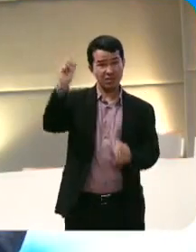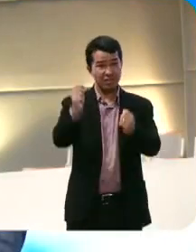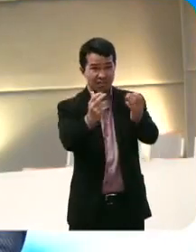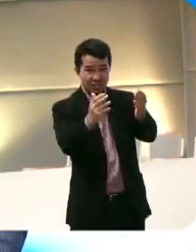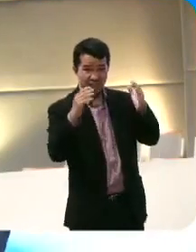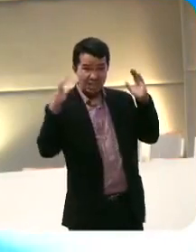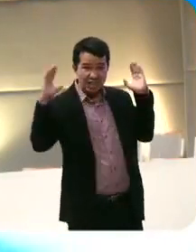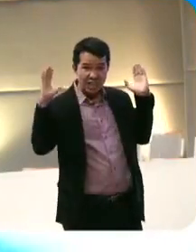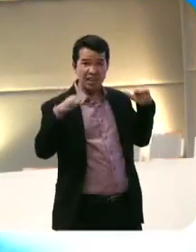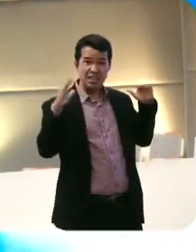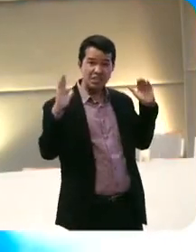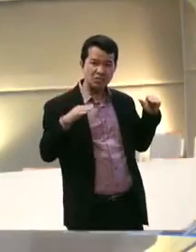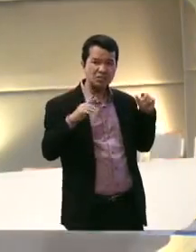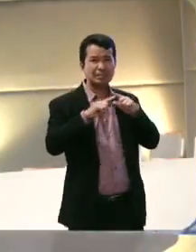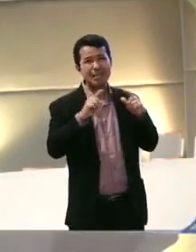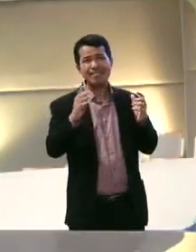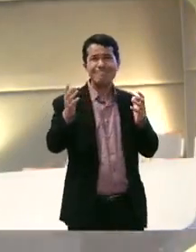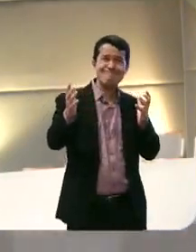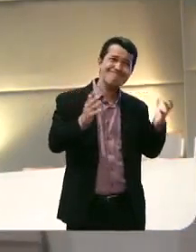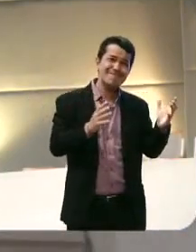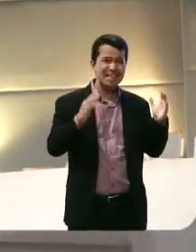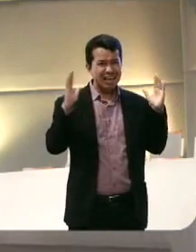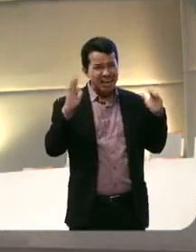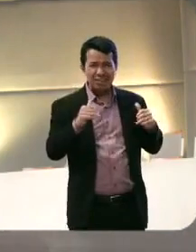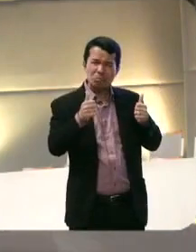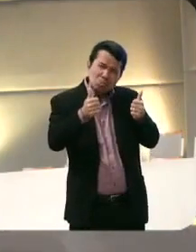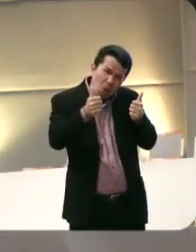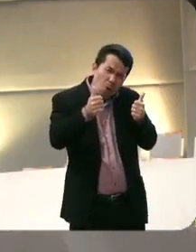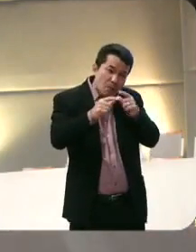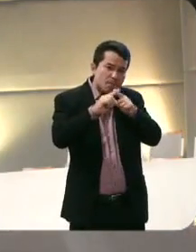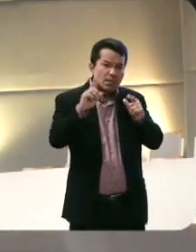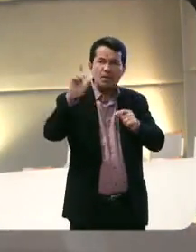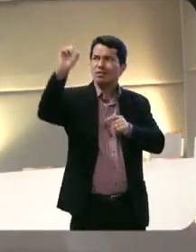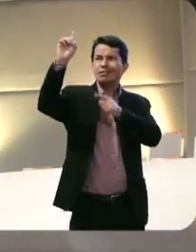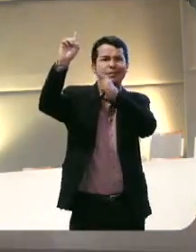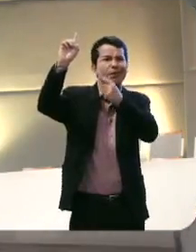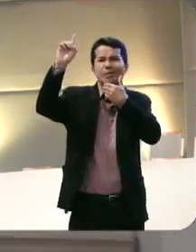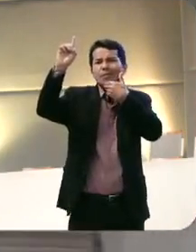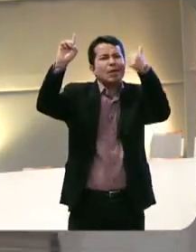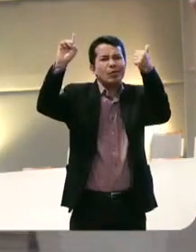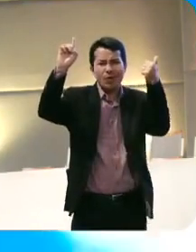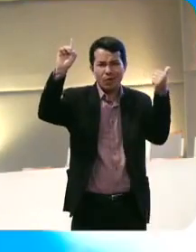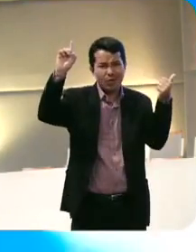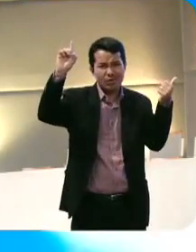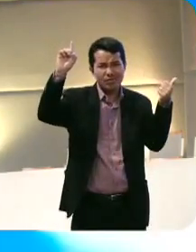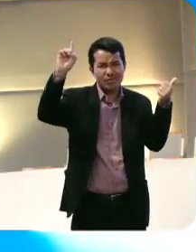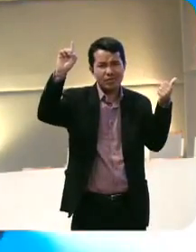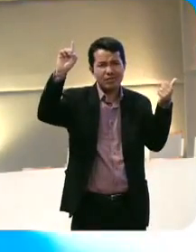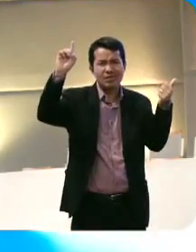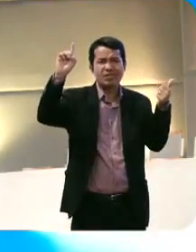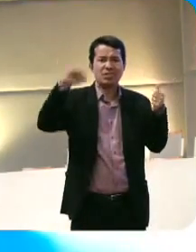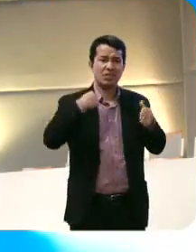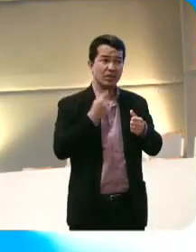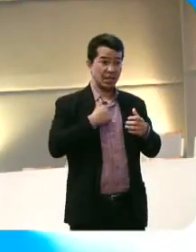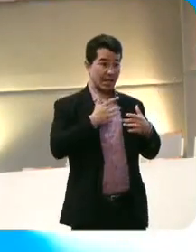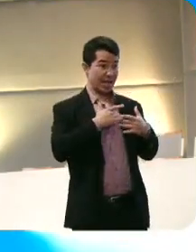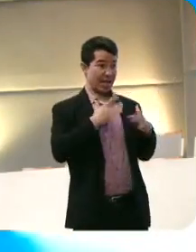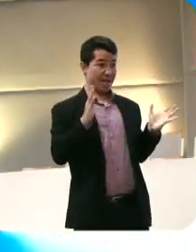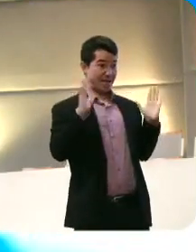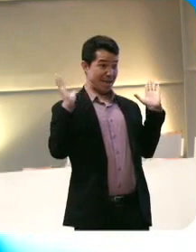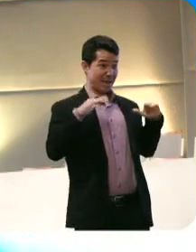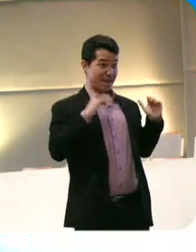de Deus na nossa vida. Nós andamos atrás delas, nós procuramos elas. E hoje